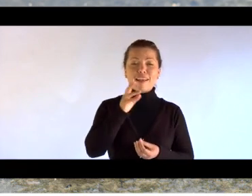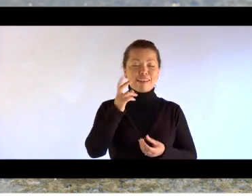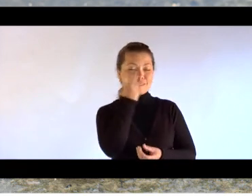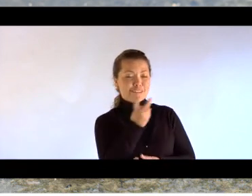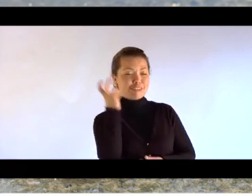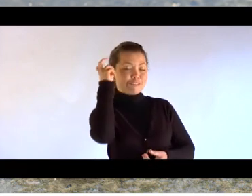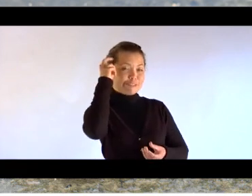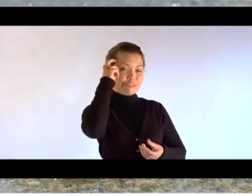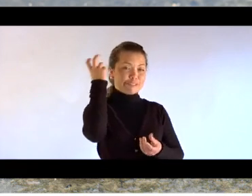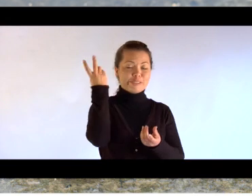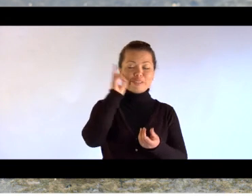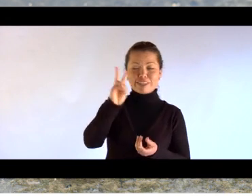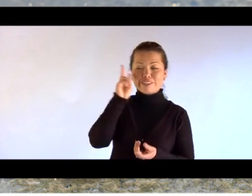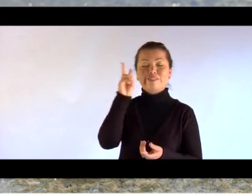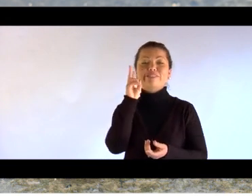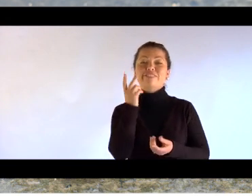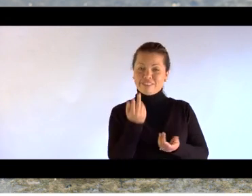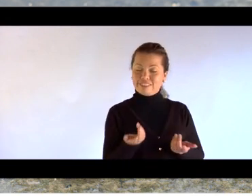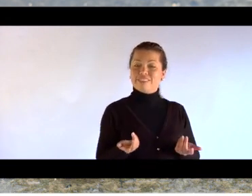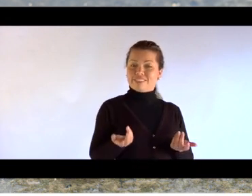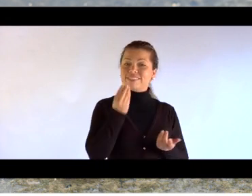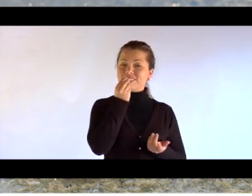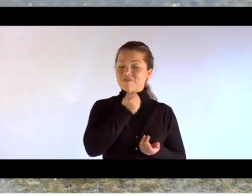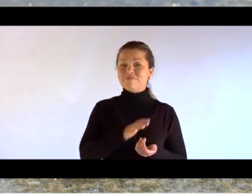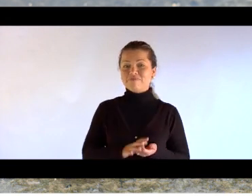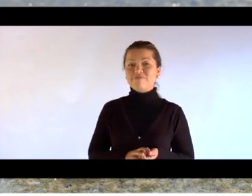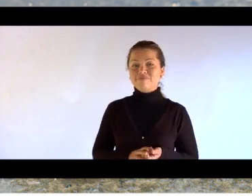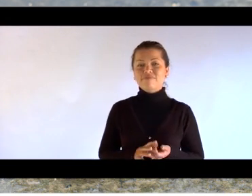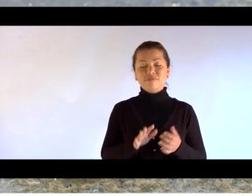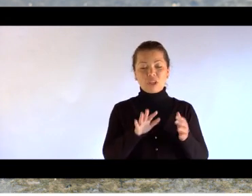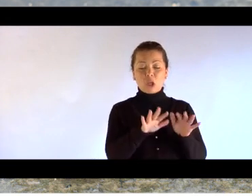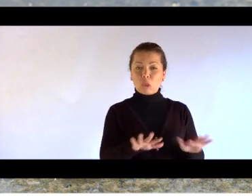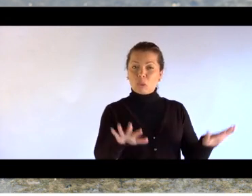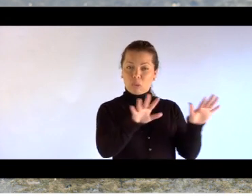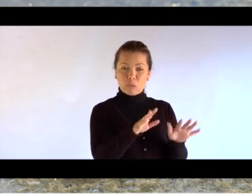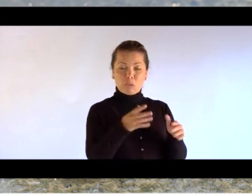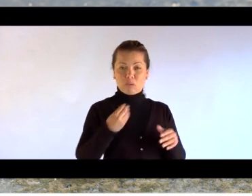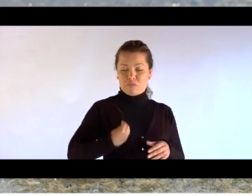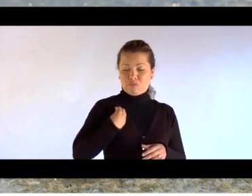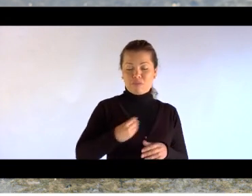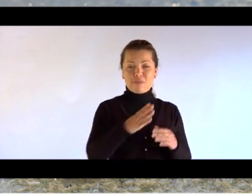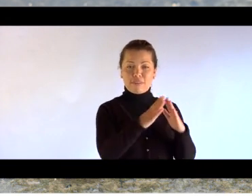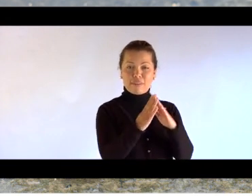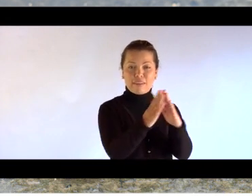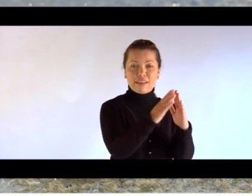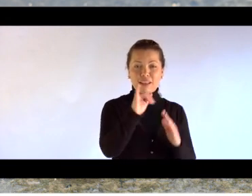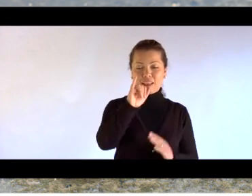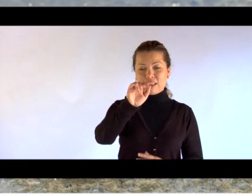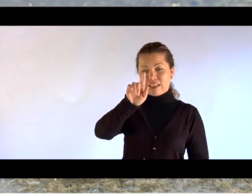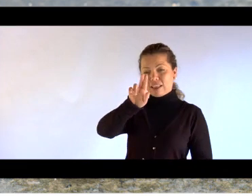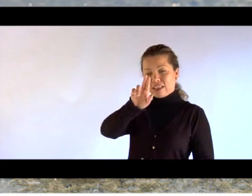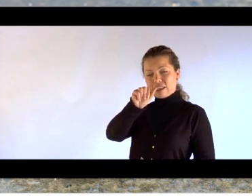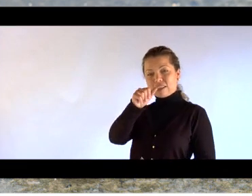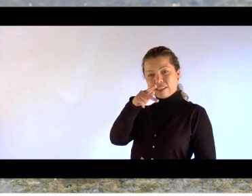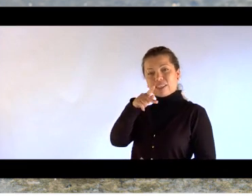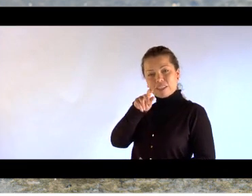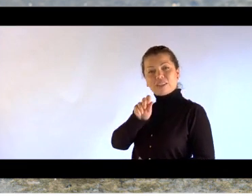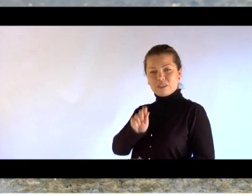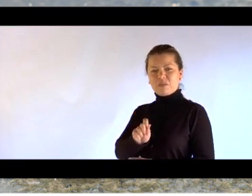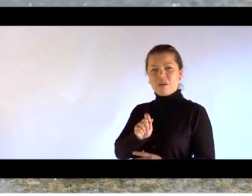Tainha recheada, bolo de mandioca, peixe azul, banana cozida sozinha ou acompanhando diversas outras preparações